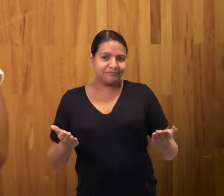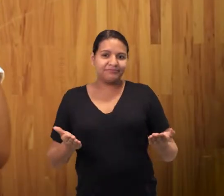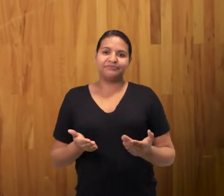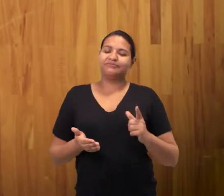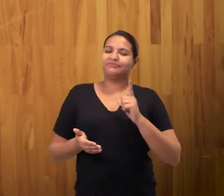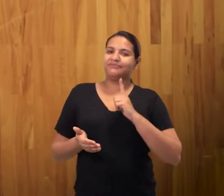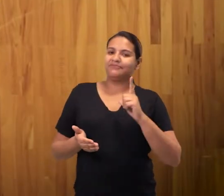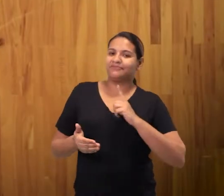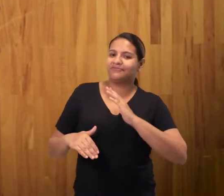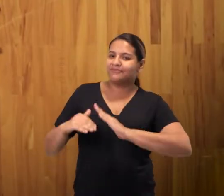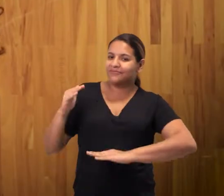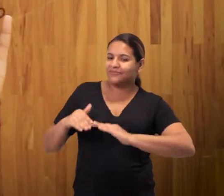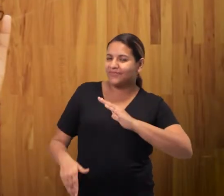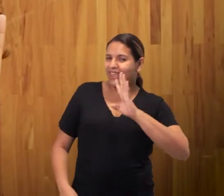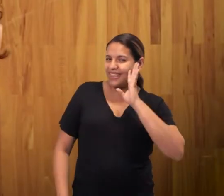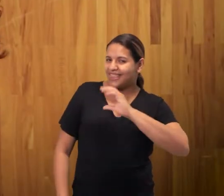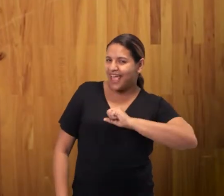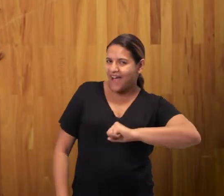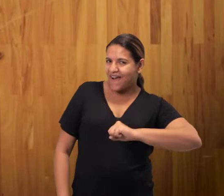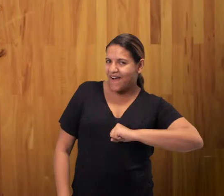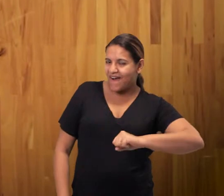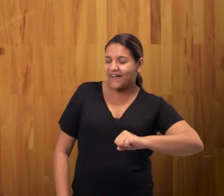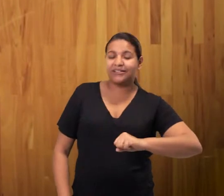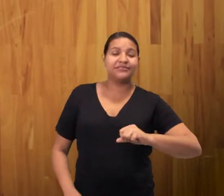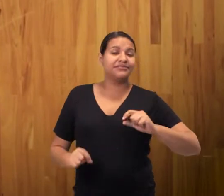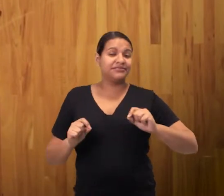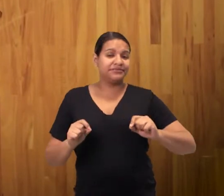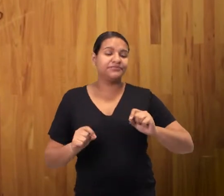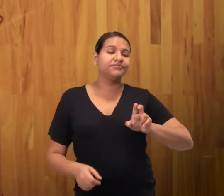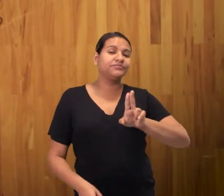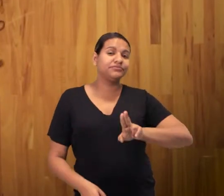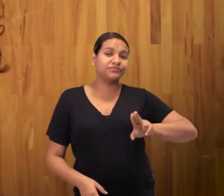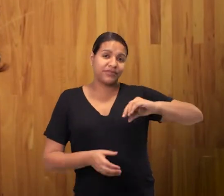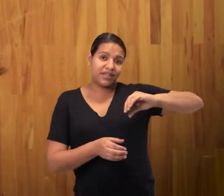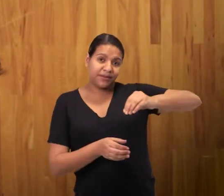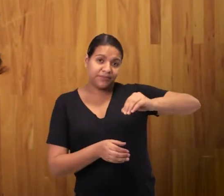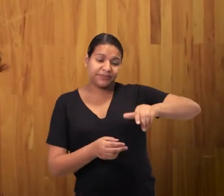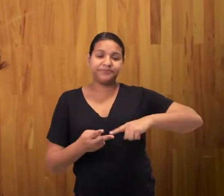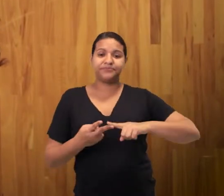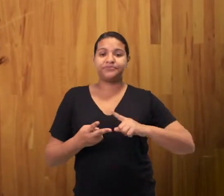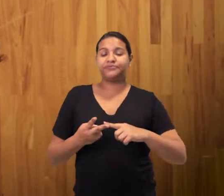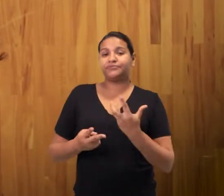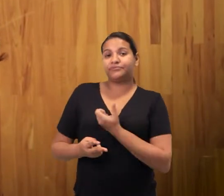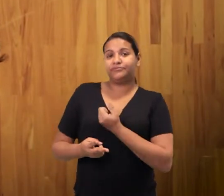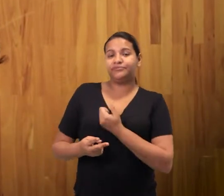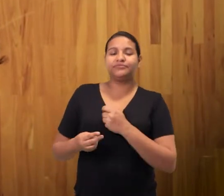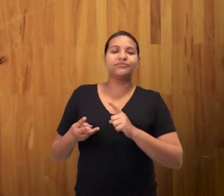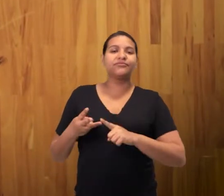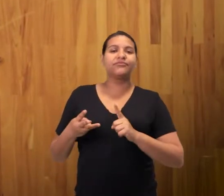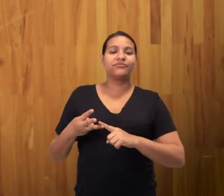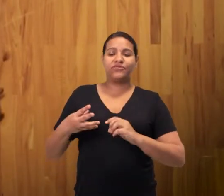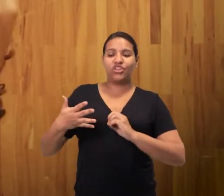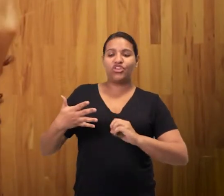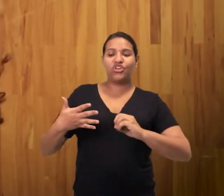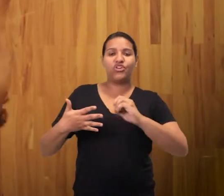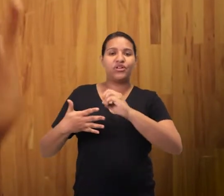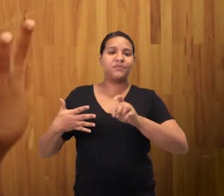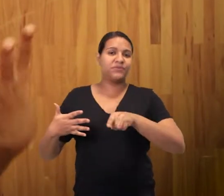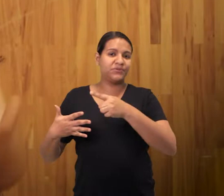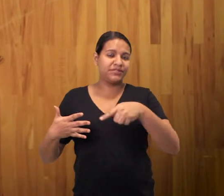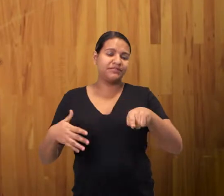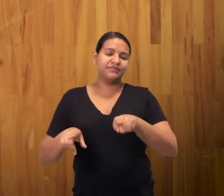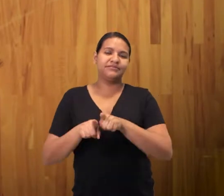Hoje eu trouxe uma atividade super massa que envolve tampinhas, números, notas musicais e